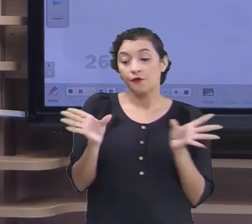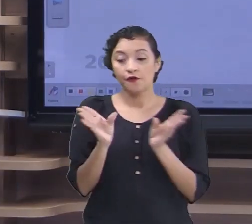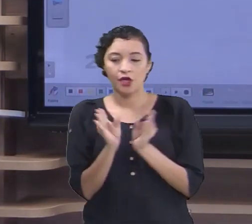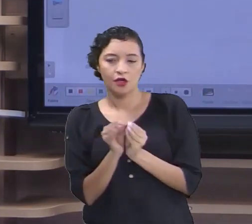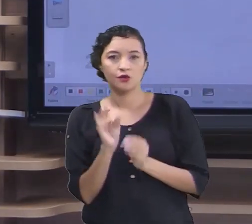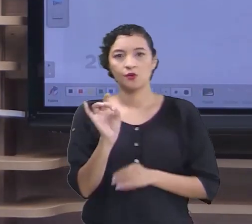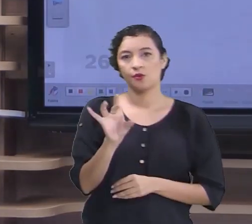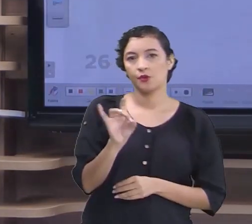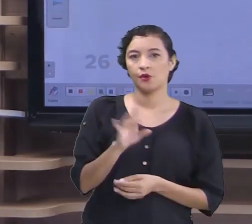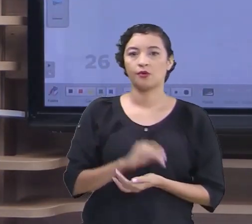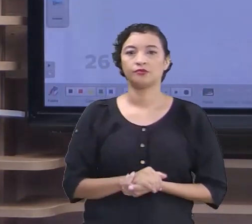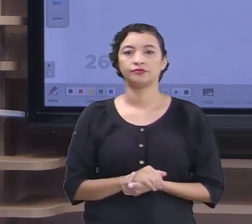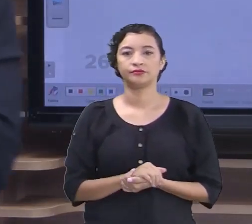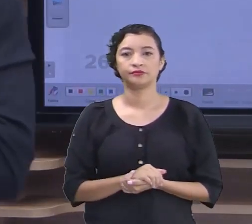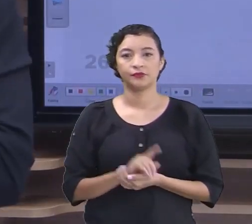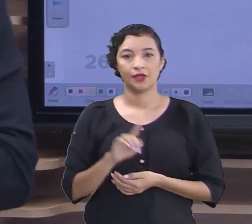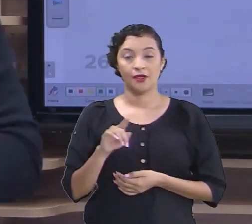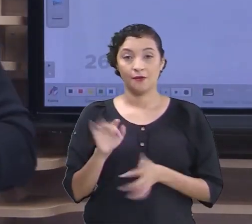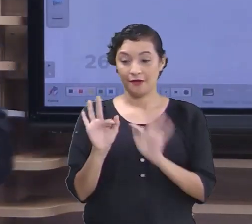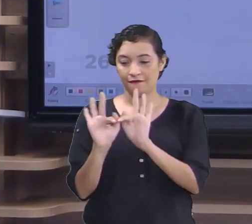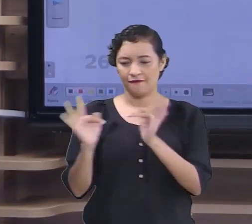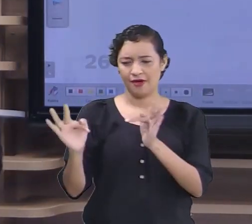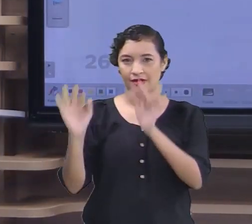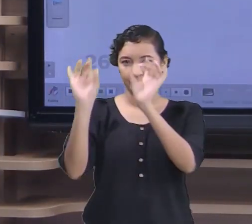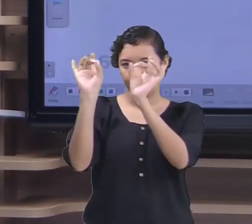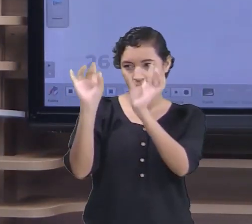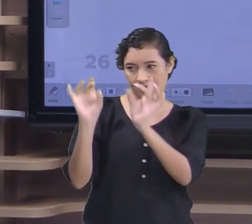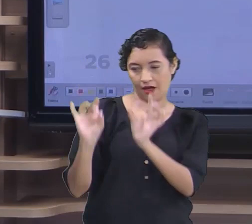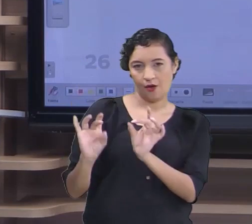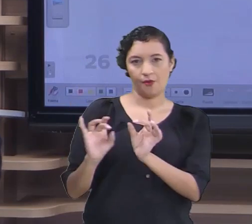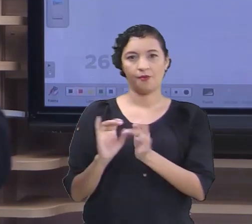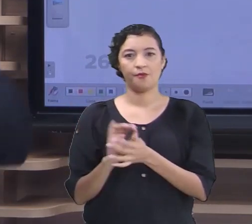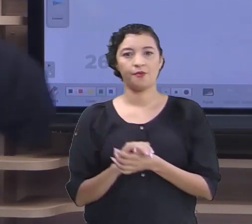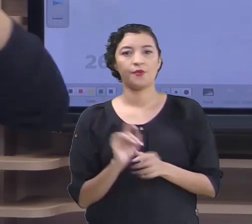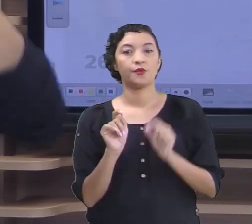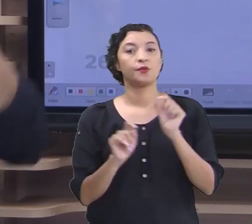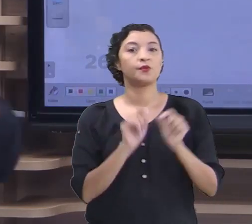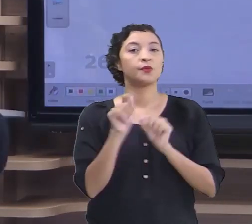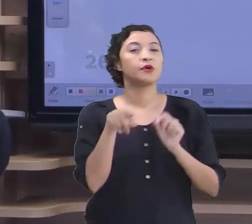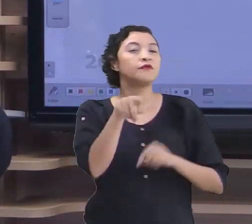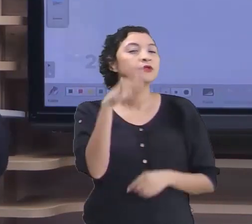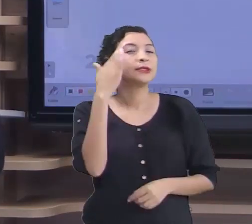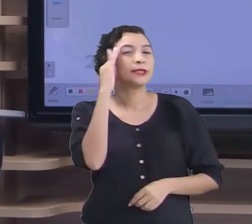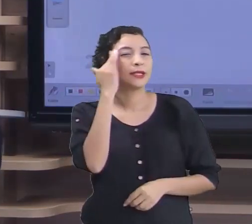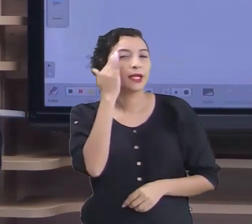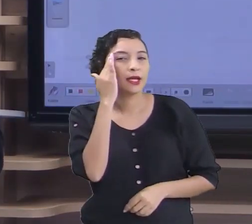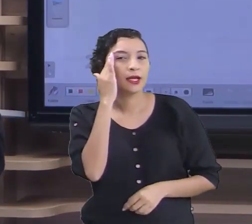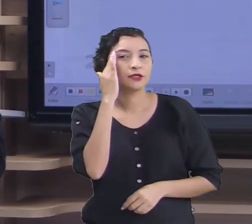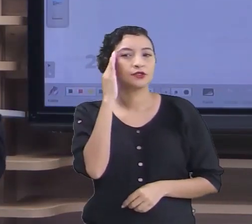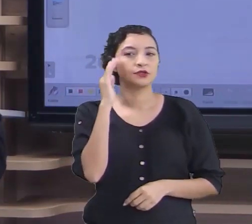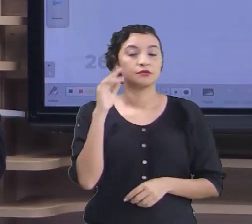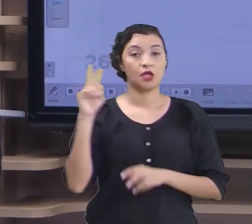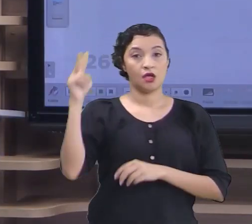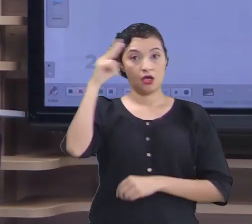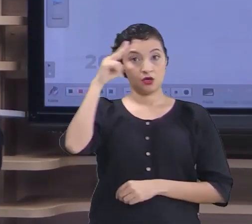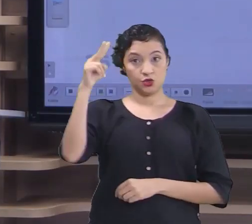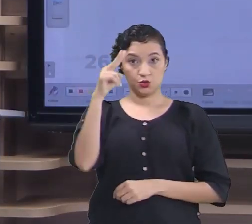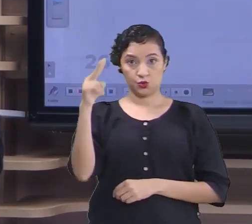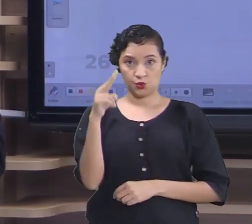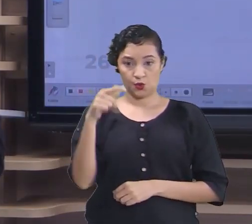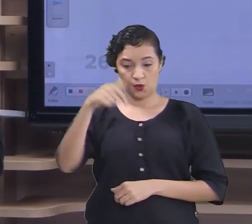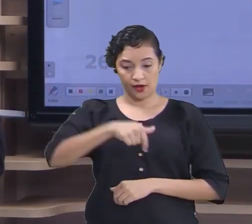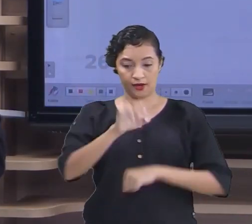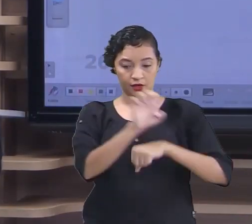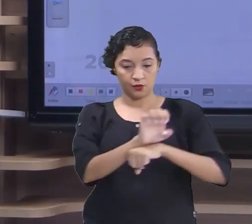Ainda tem mais uma frase que é uma frase especial. Entenda uma coisa. Tudo isso que nós falamos é a história do nosso estado, a história do